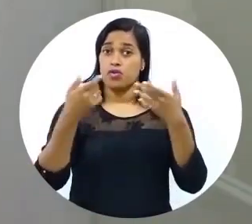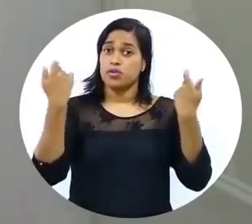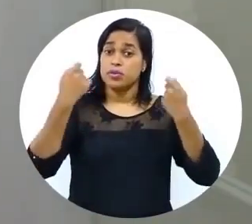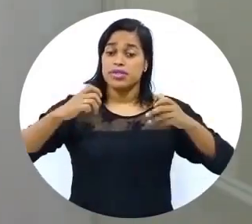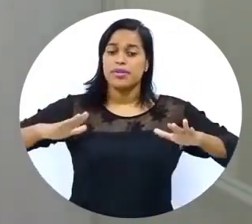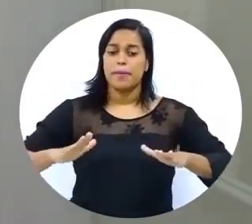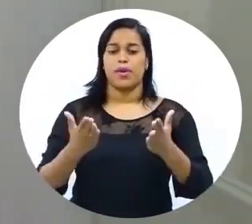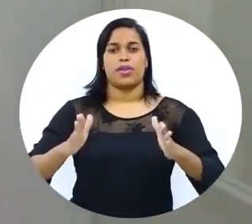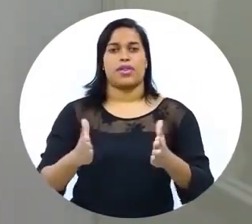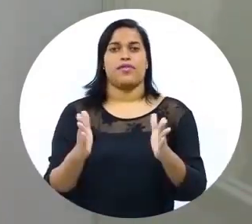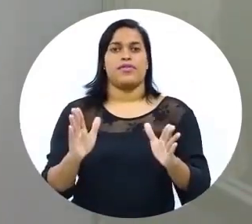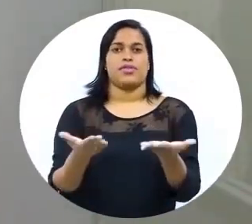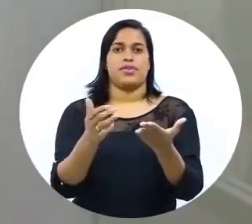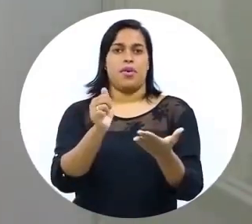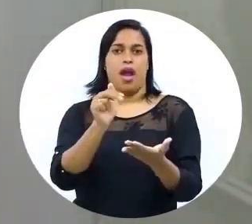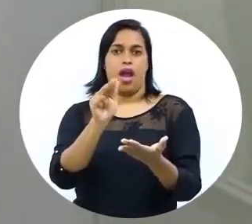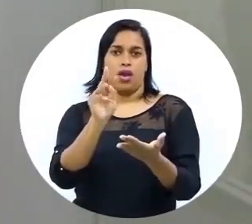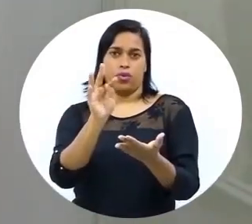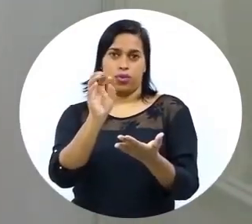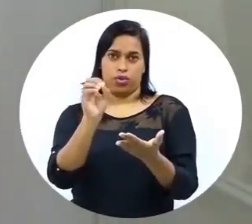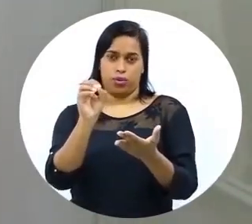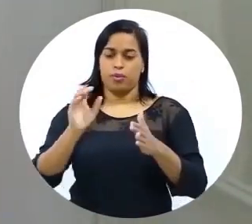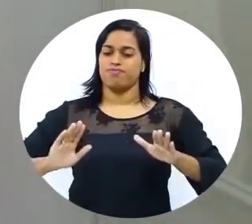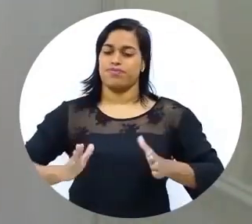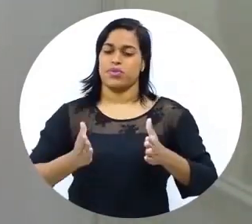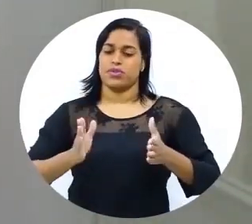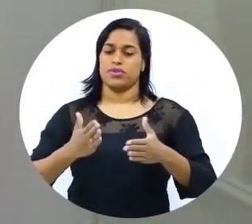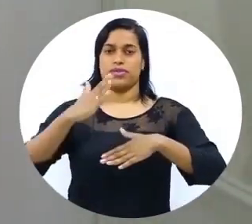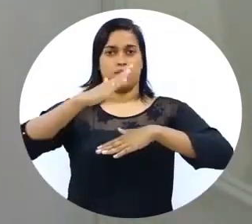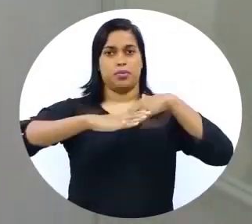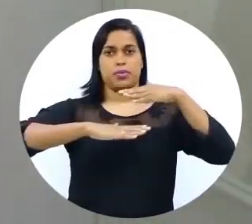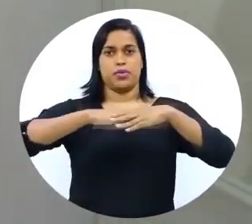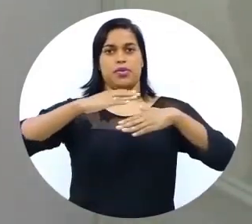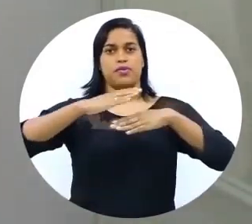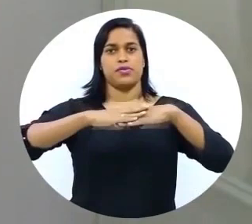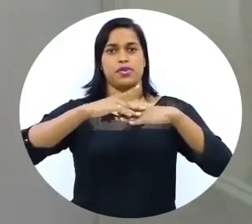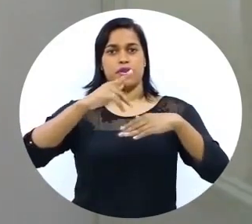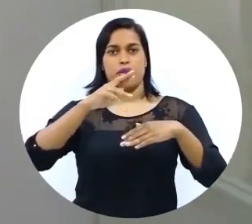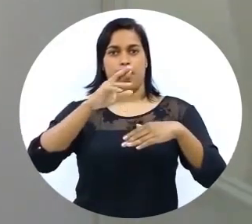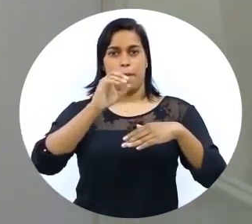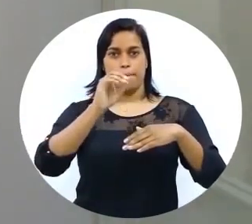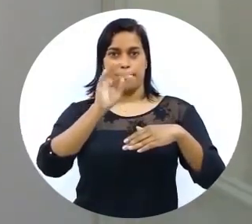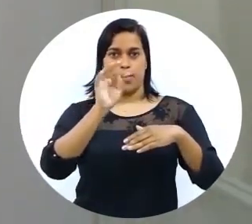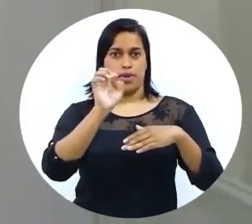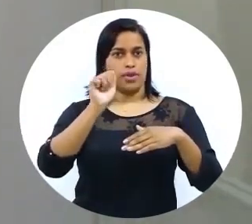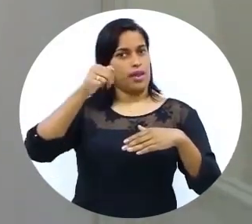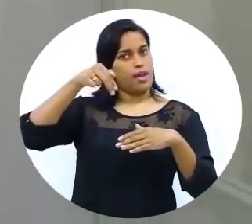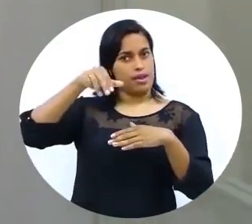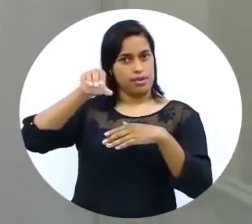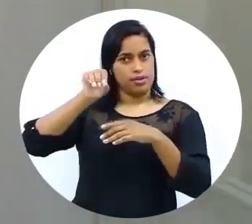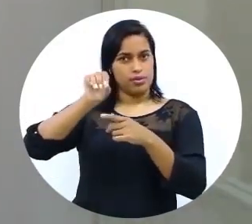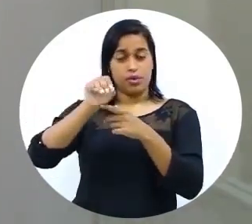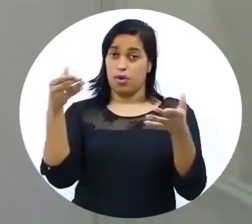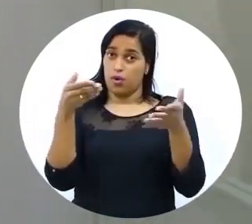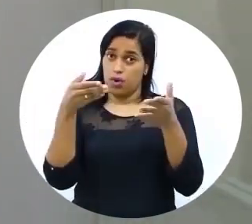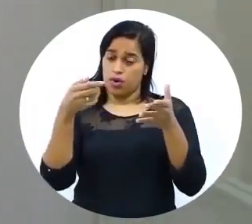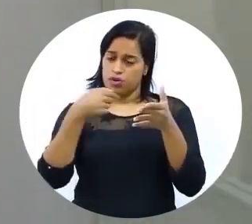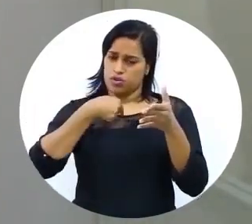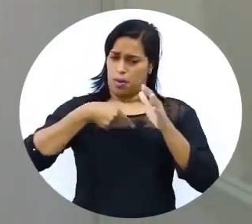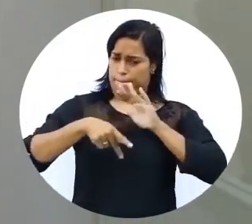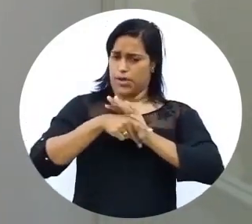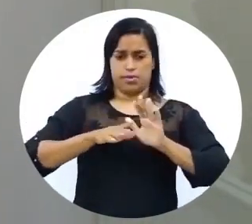automotivação é um elemento efetivo do profissional proteano. Ninguém motiva ninguém, mas nós somos